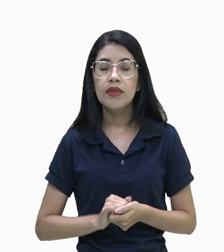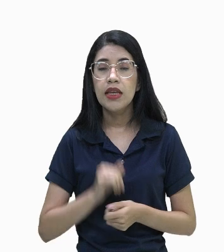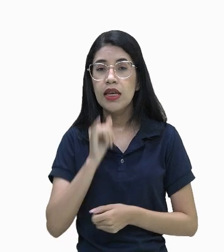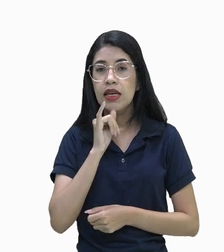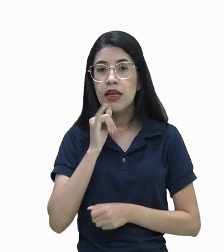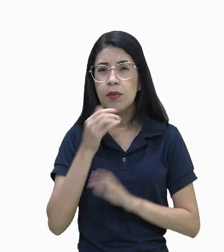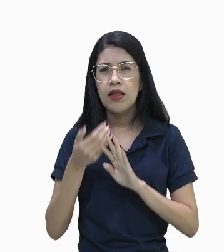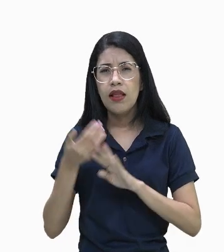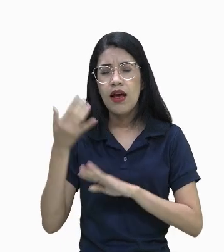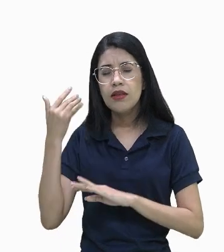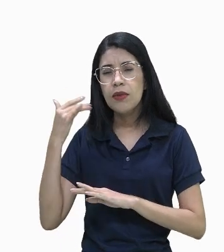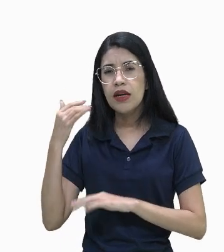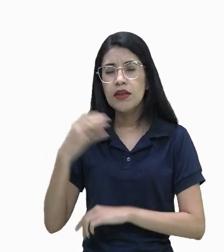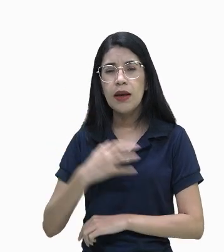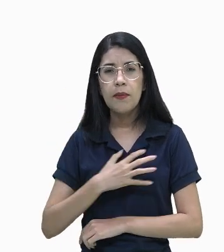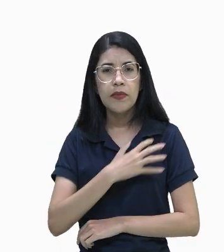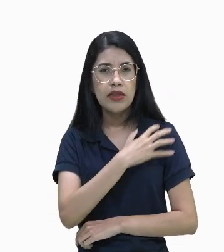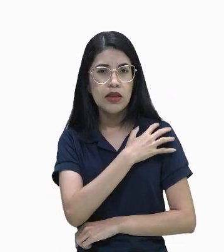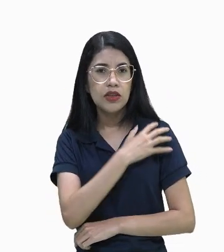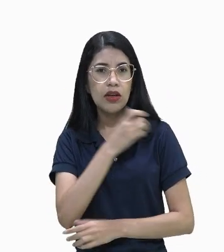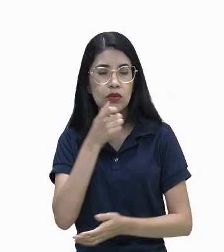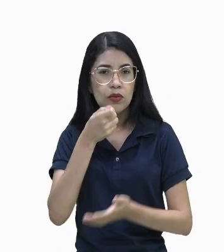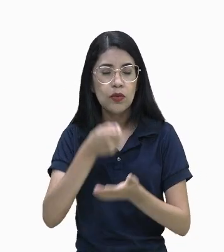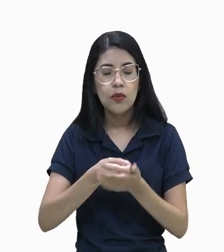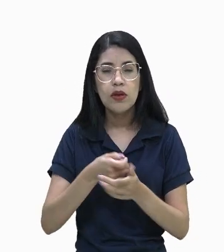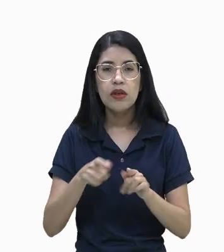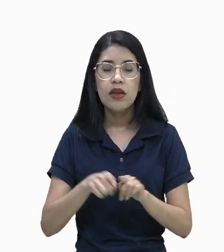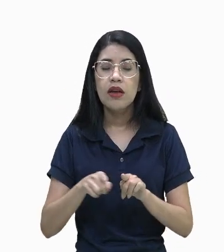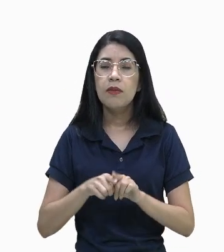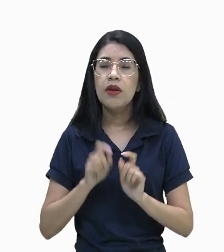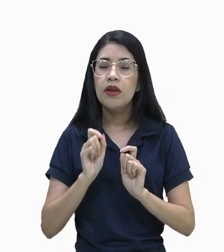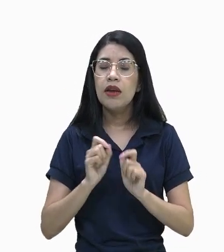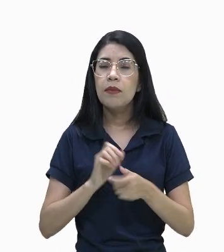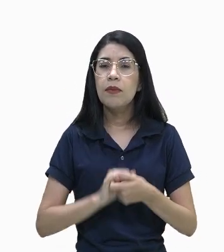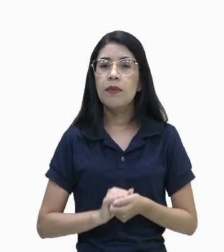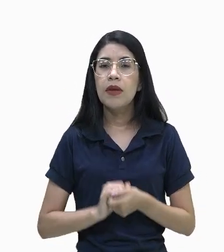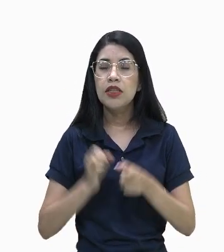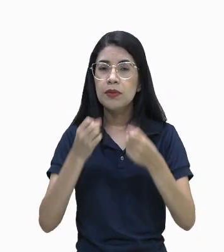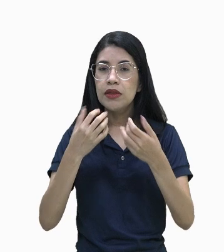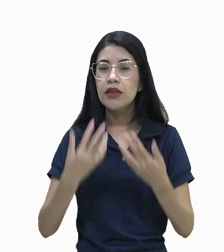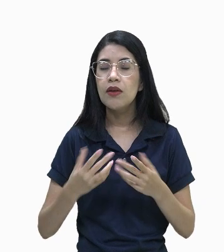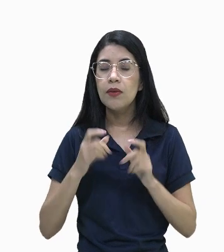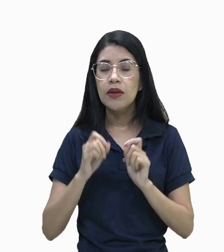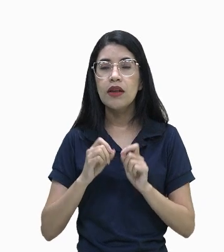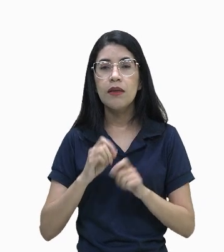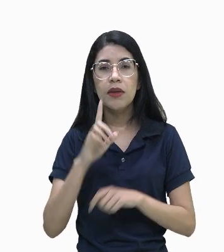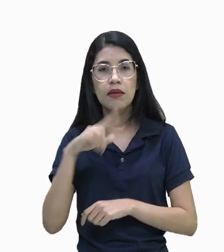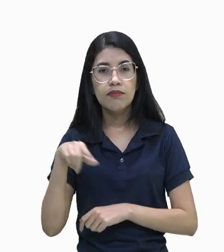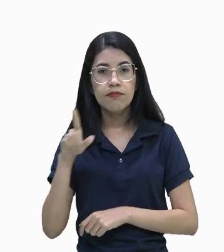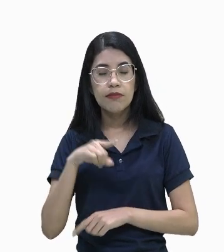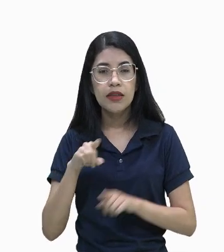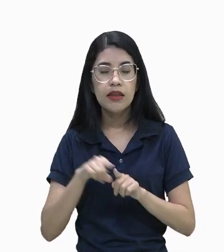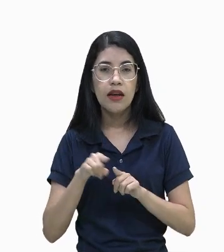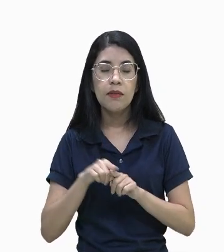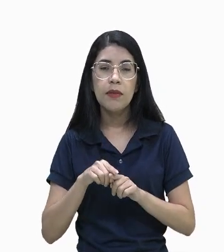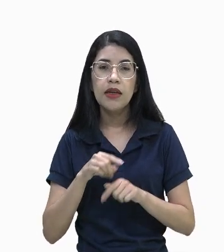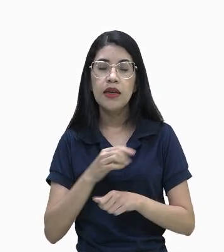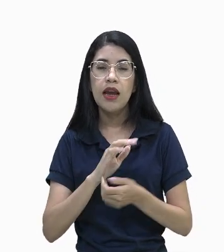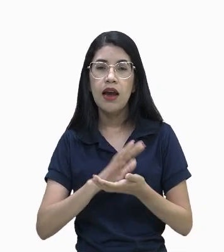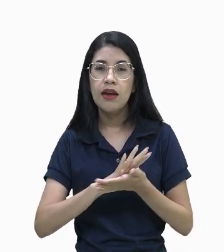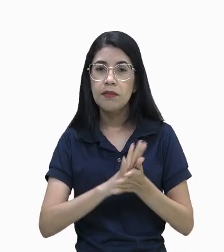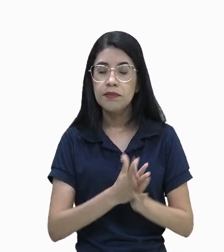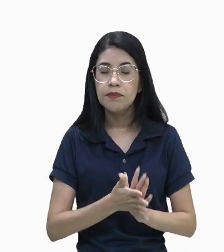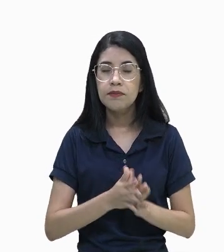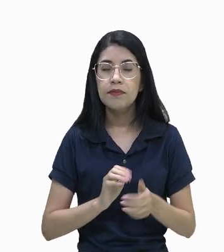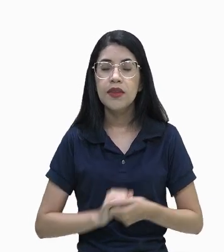ditadura militar no Brasil para desenvolver uma temática relacionada à censura ou repressão. Isso é um exemplo, tá? O nosso exemplo aqui